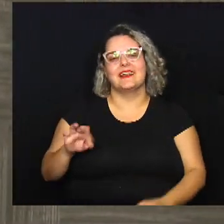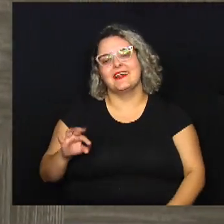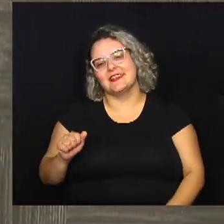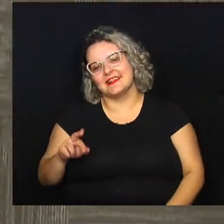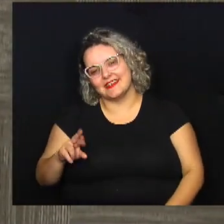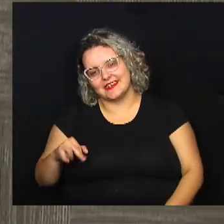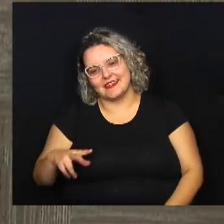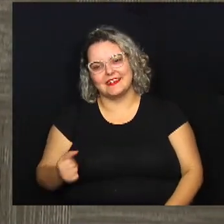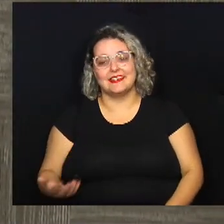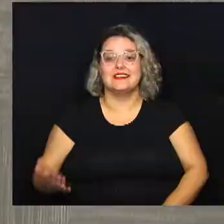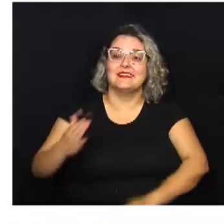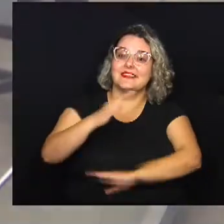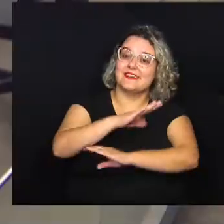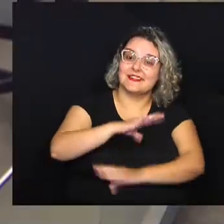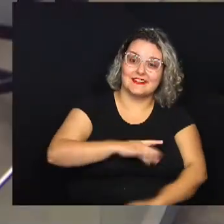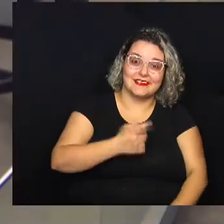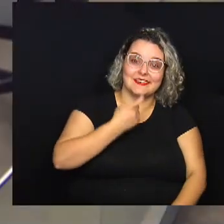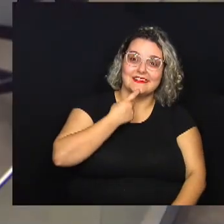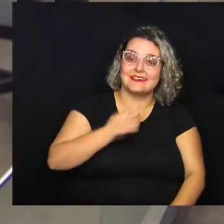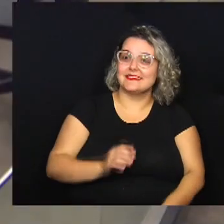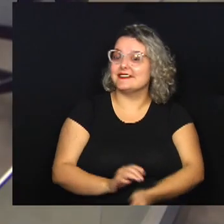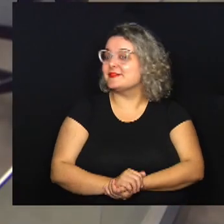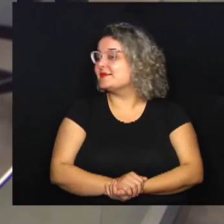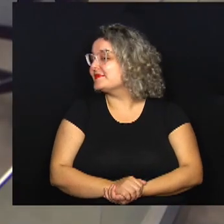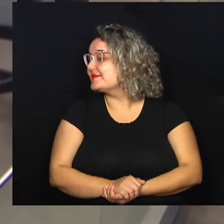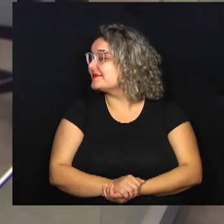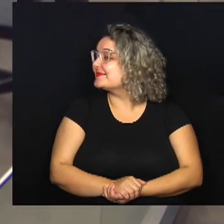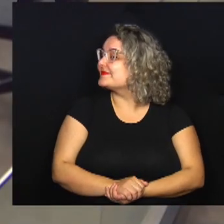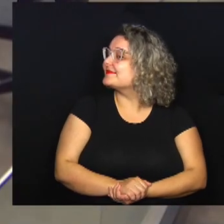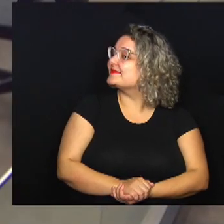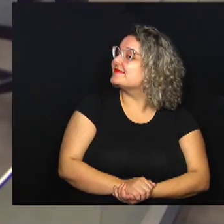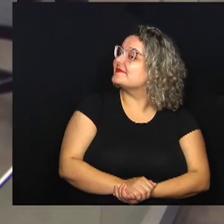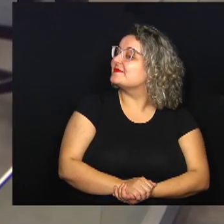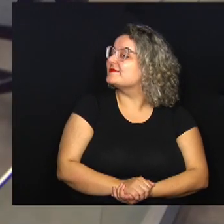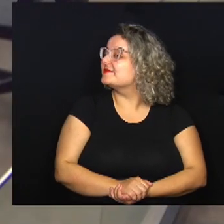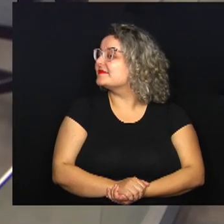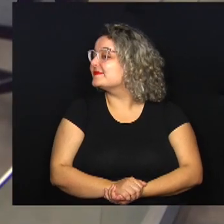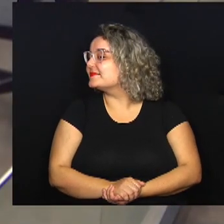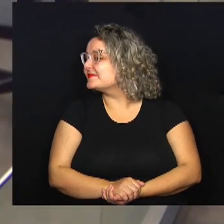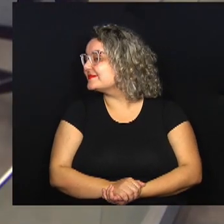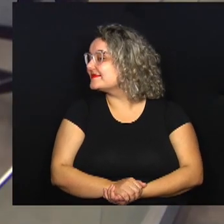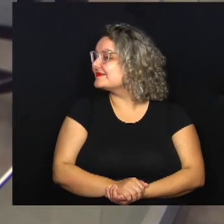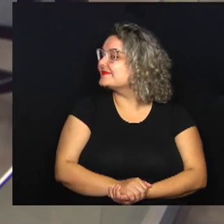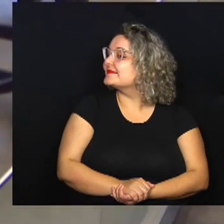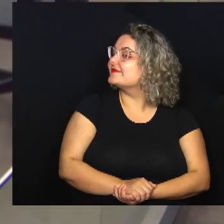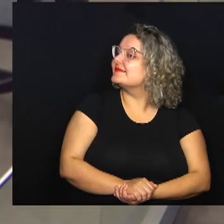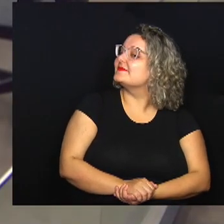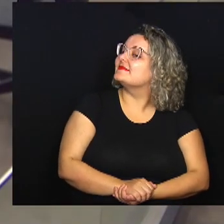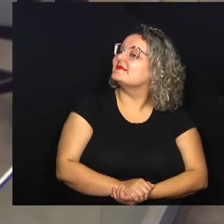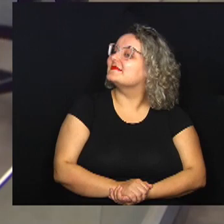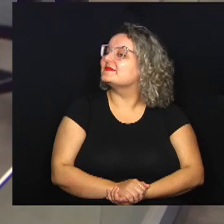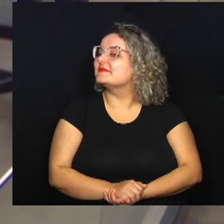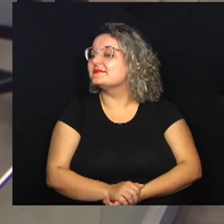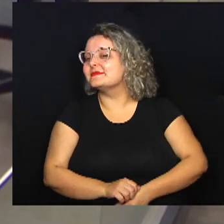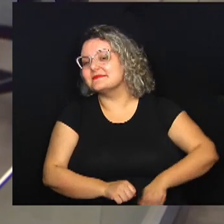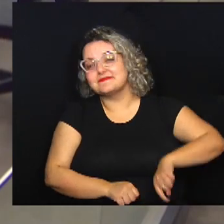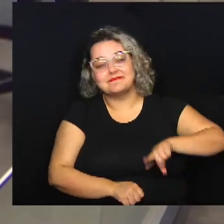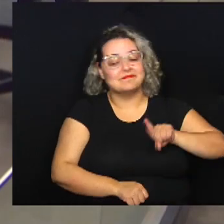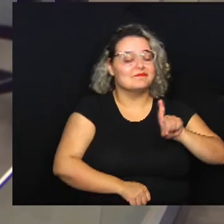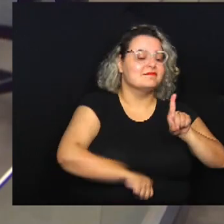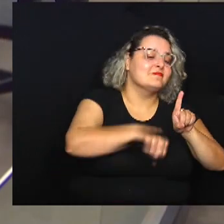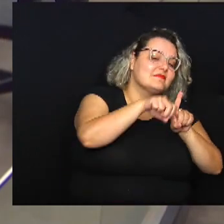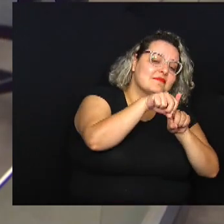Câmara Municipal de Campinas. Quando os olhos abri e os gritar